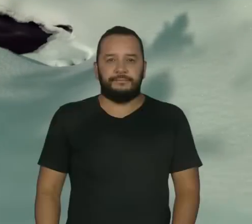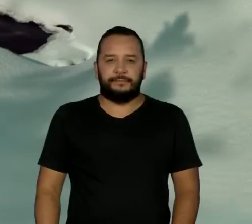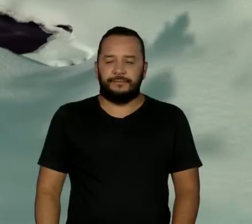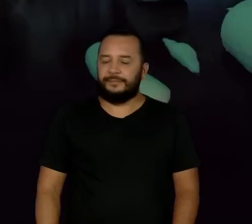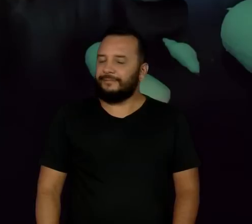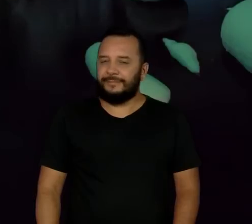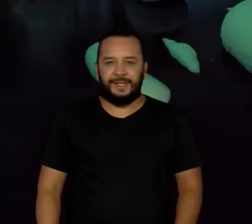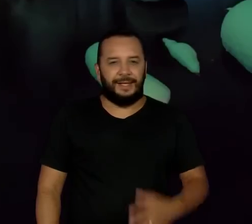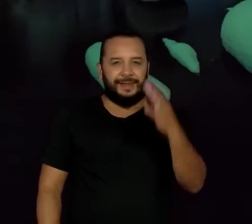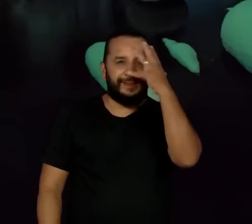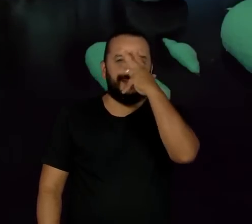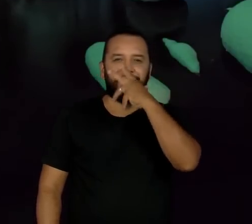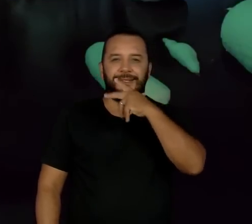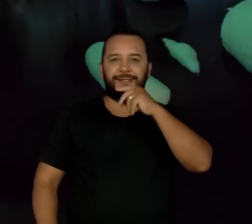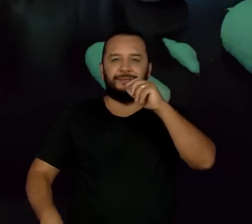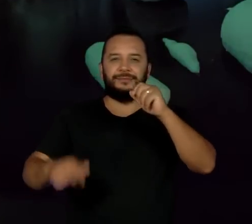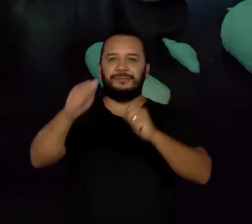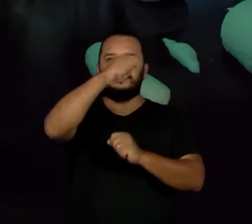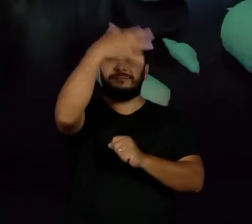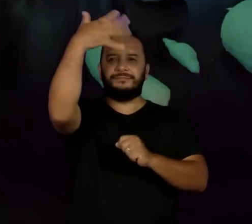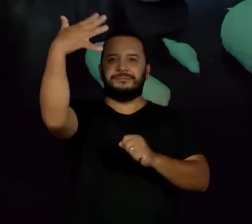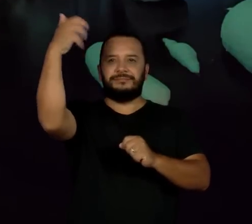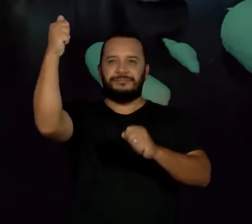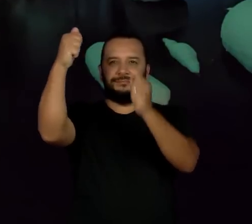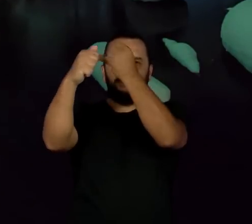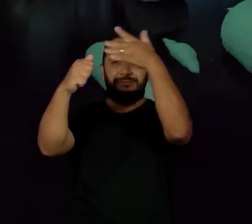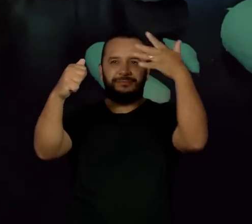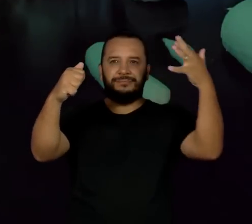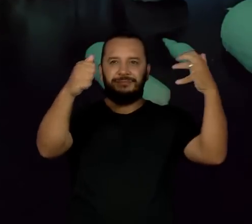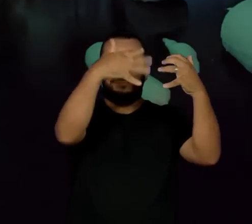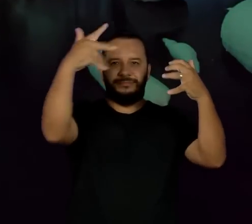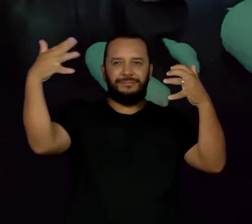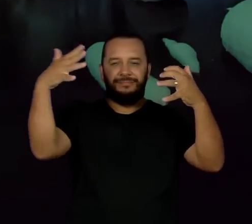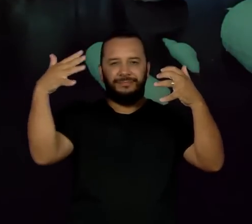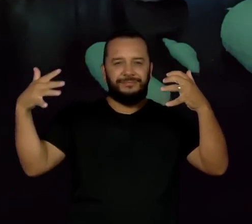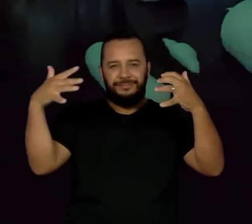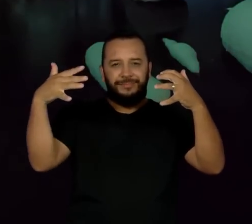um espetáculo de luzes coloridas no hemisfério norte da Terra.